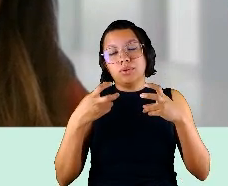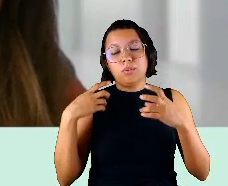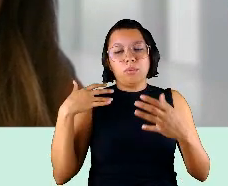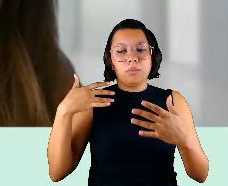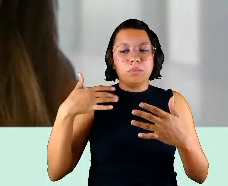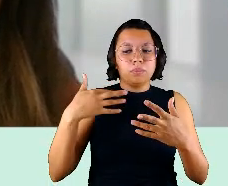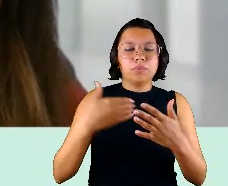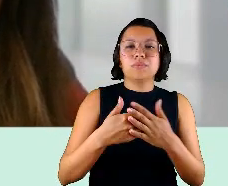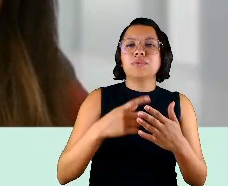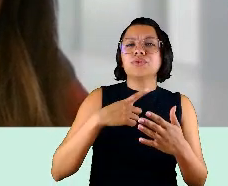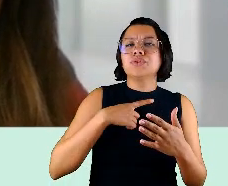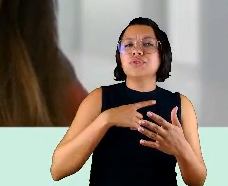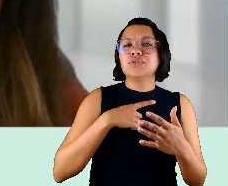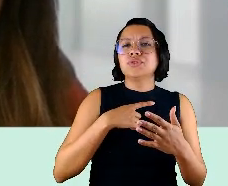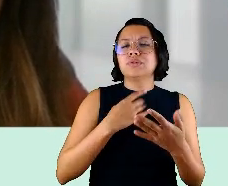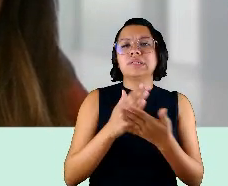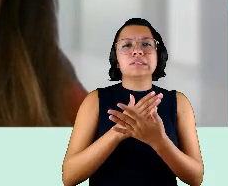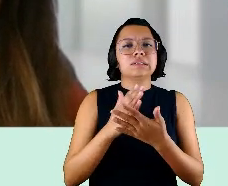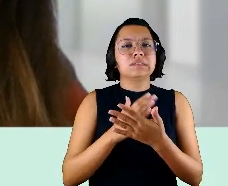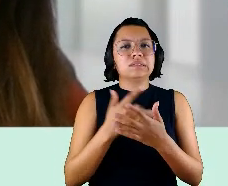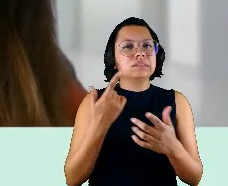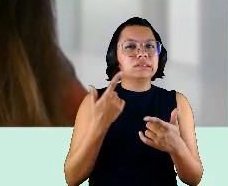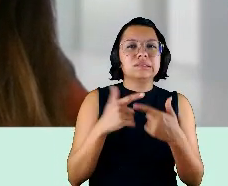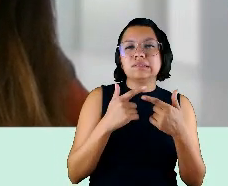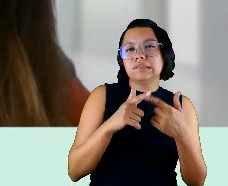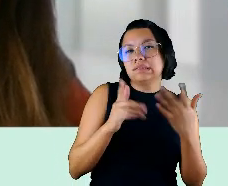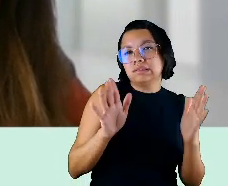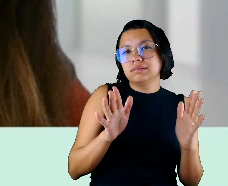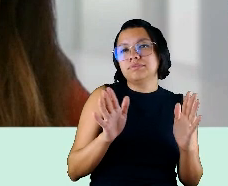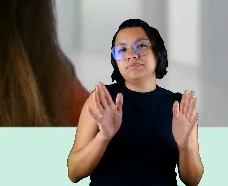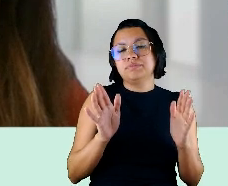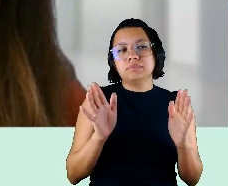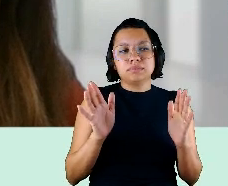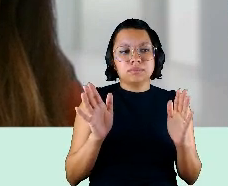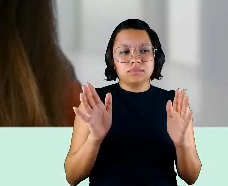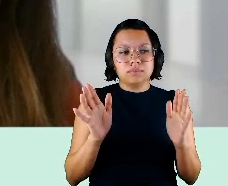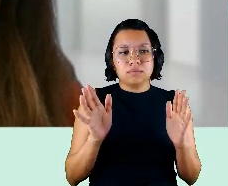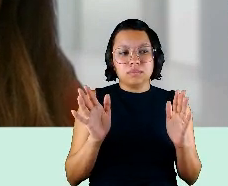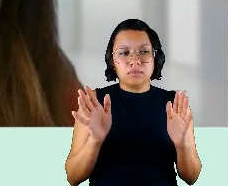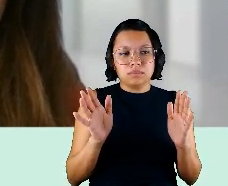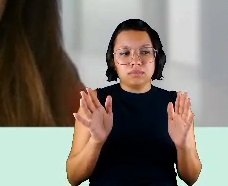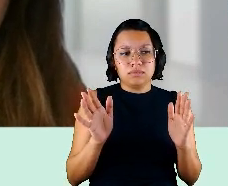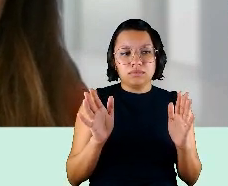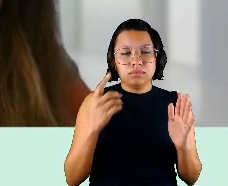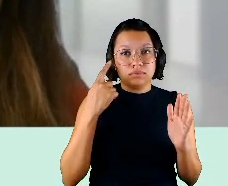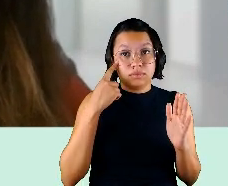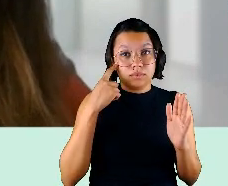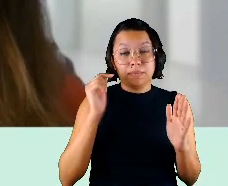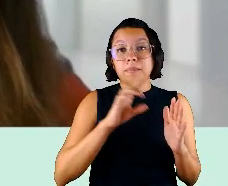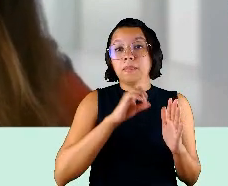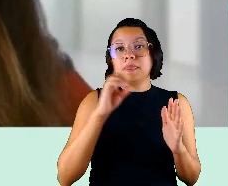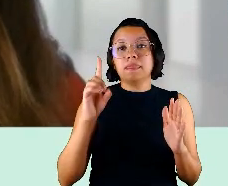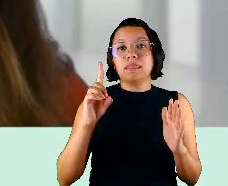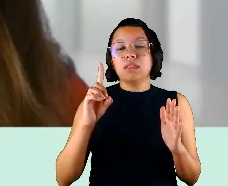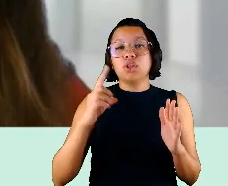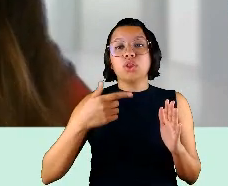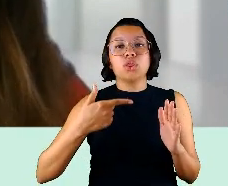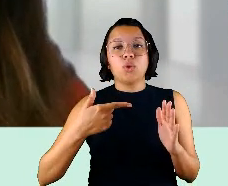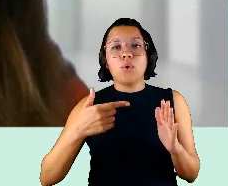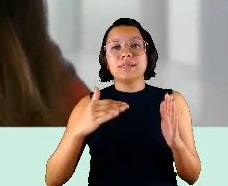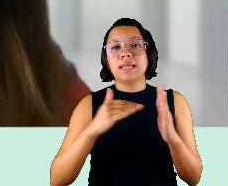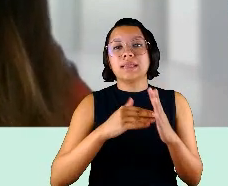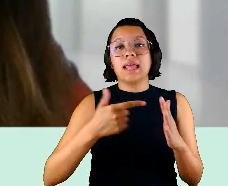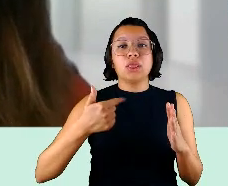caminho que havia uns percalços, né? Olha, do dia 2 ao dia 12